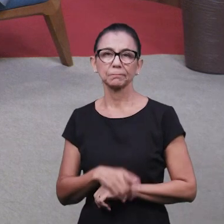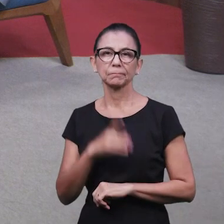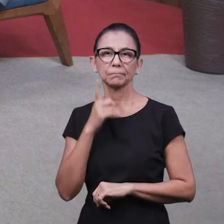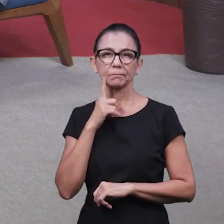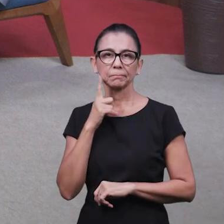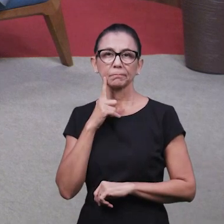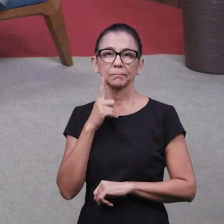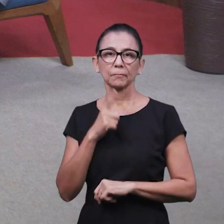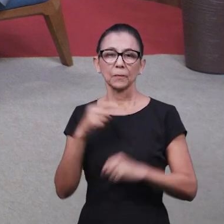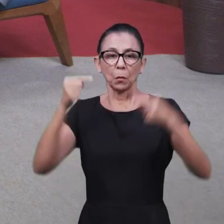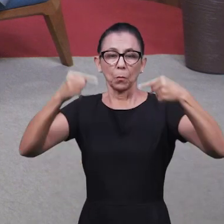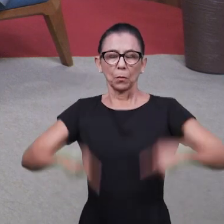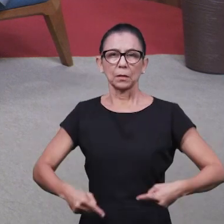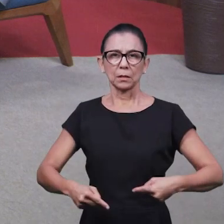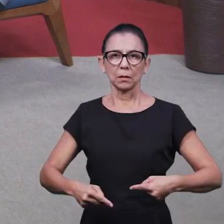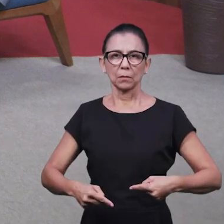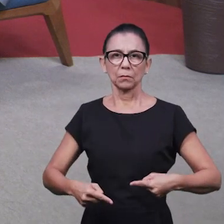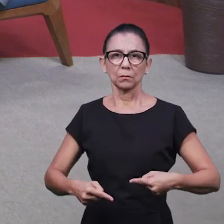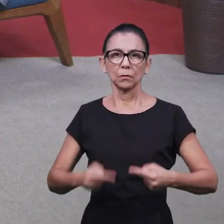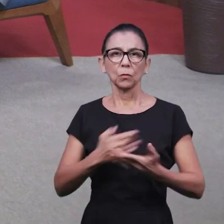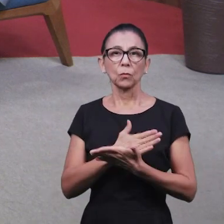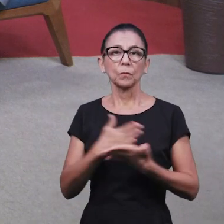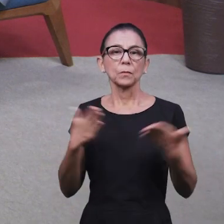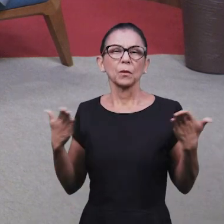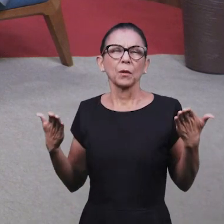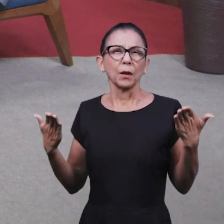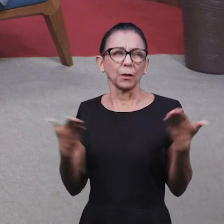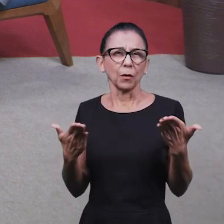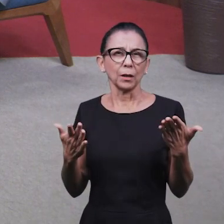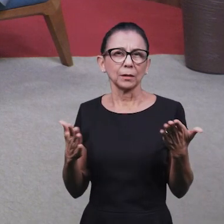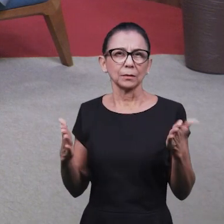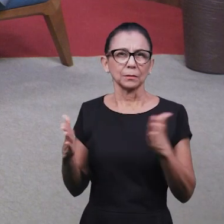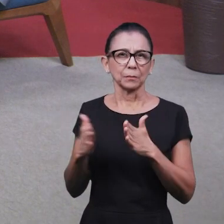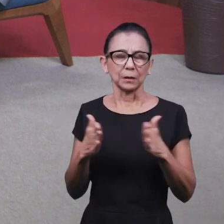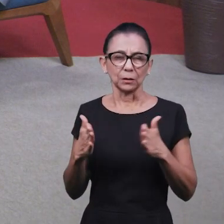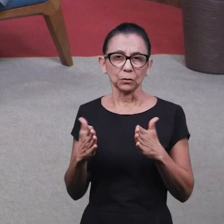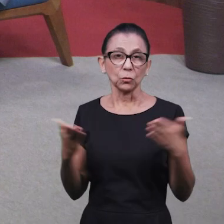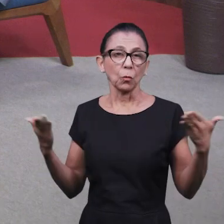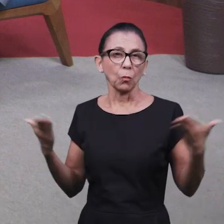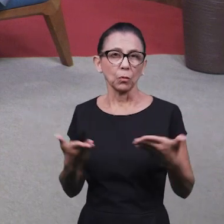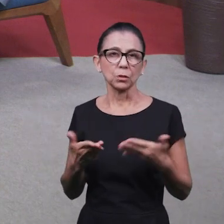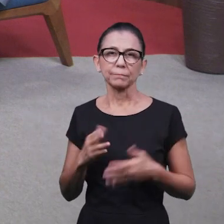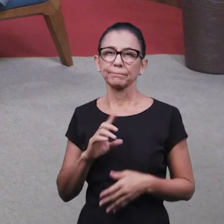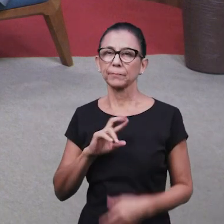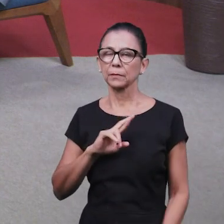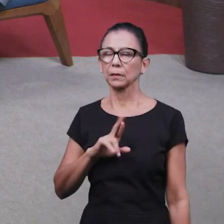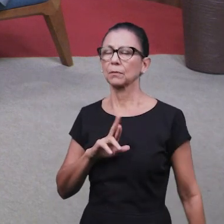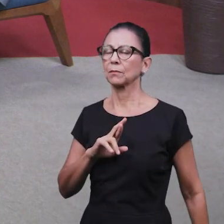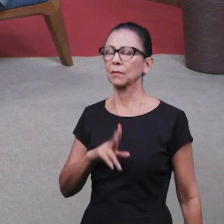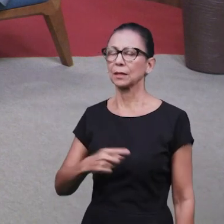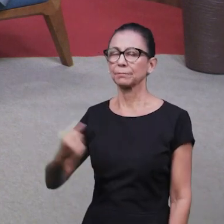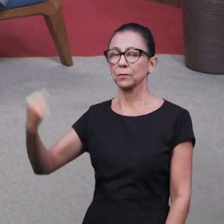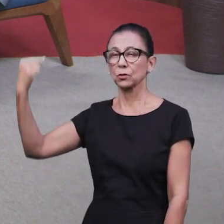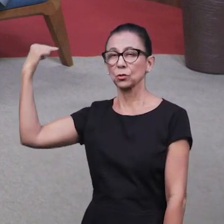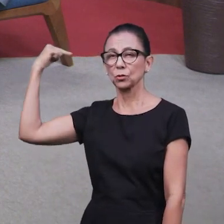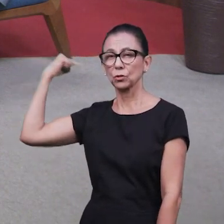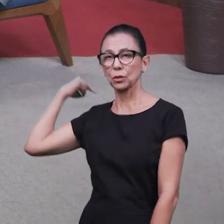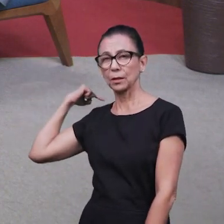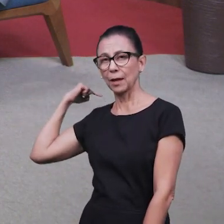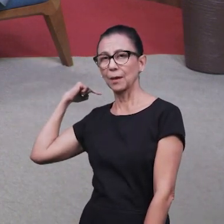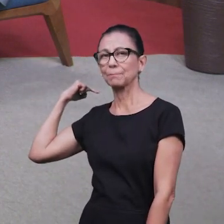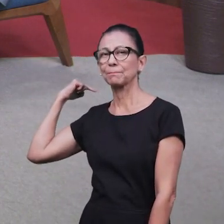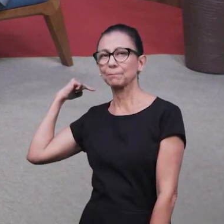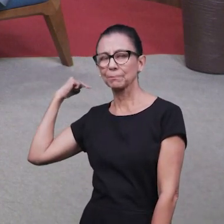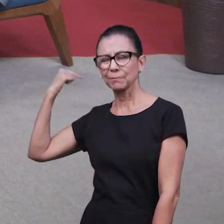dos nossos dias. O senhor pode falar um pouquinho sobre isso, sobre a realidade dessa oposição ao longo do tempo? Nós